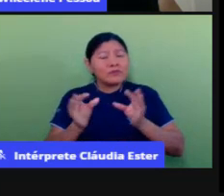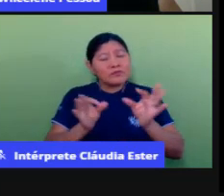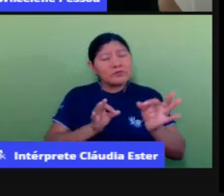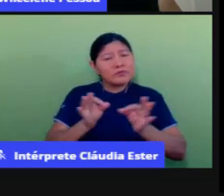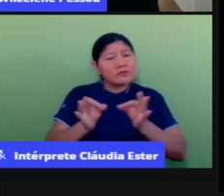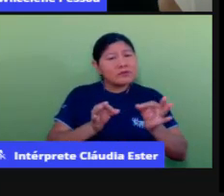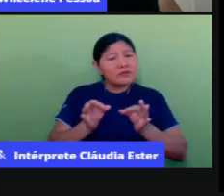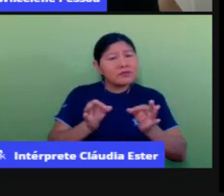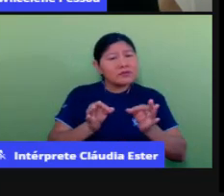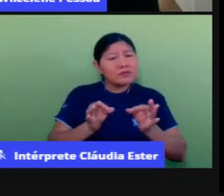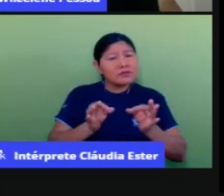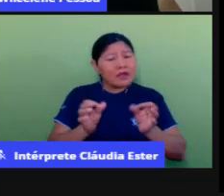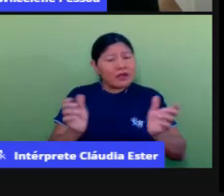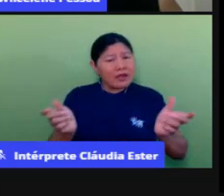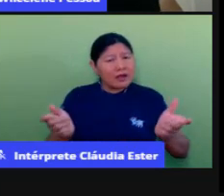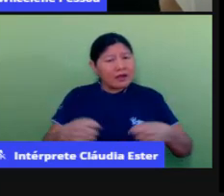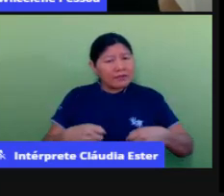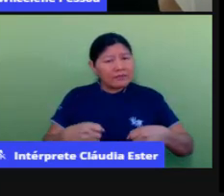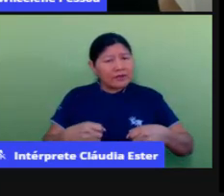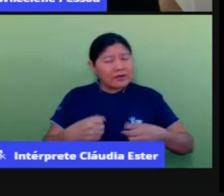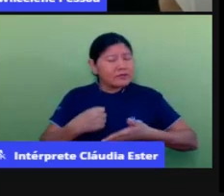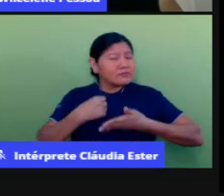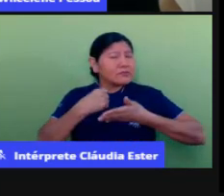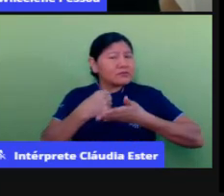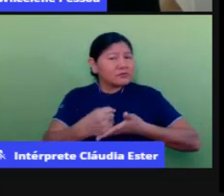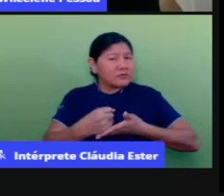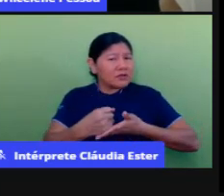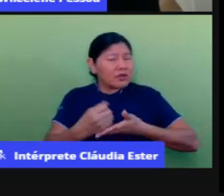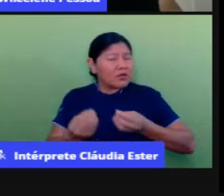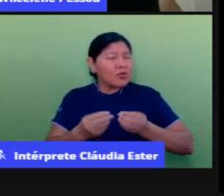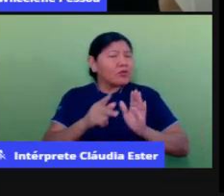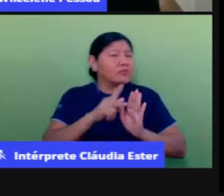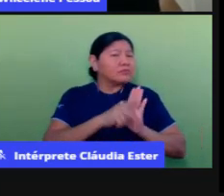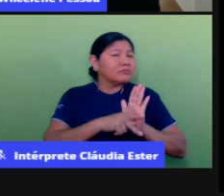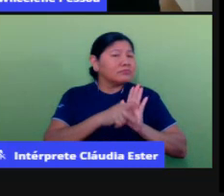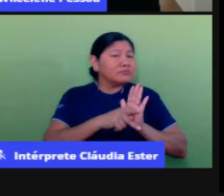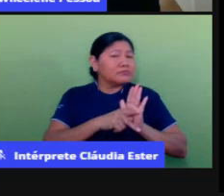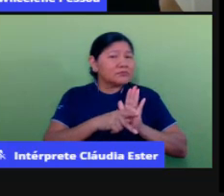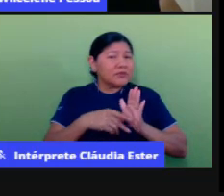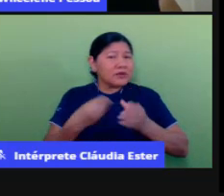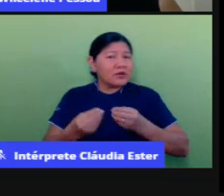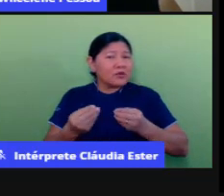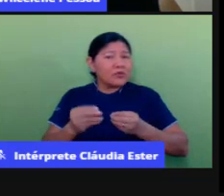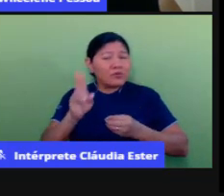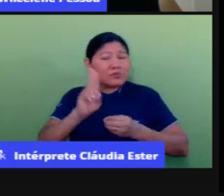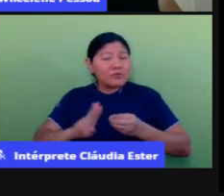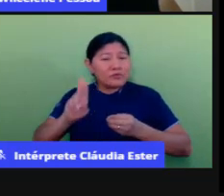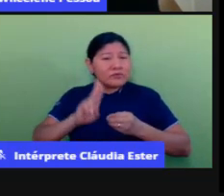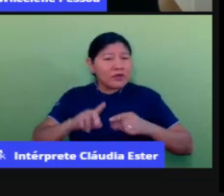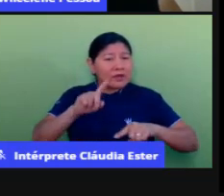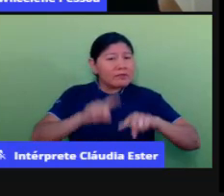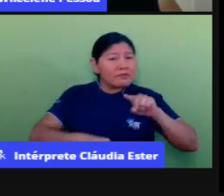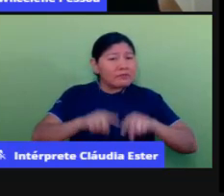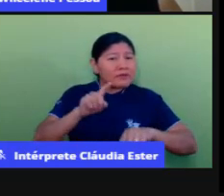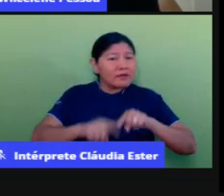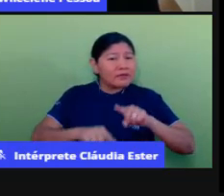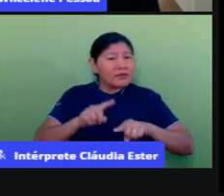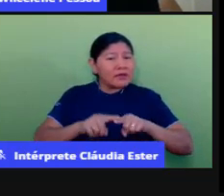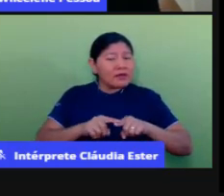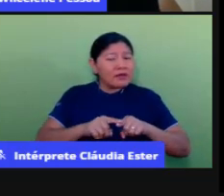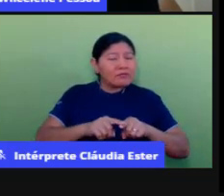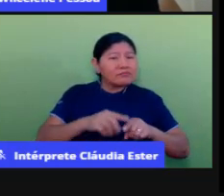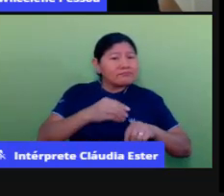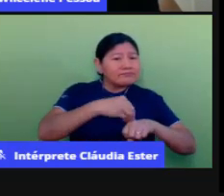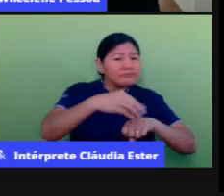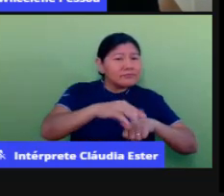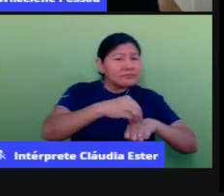são possíveis? Como planejar? Quais meios utilizar para minimamente, então, encaminhar algumas ações